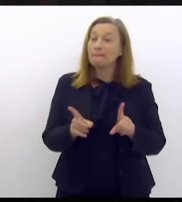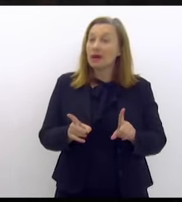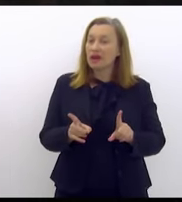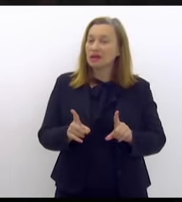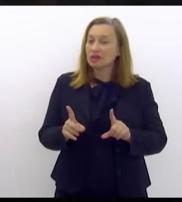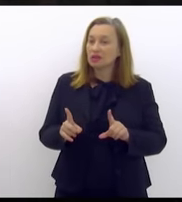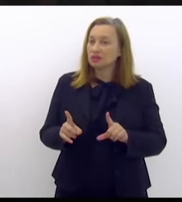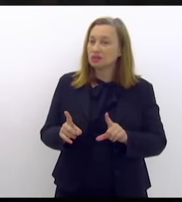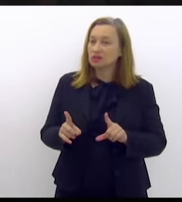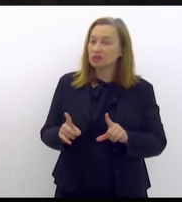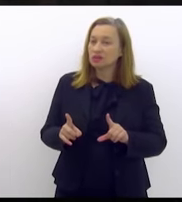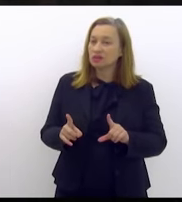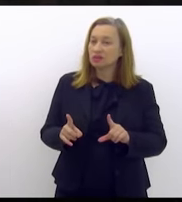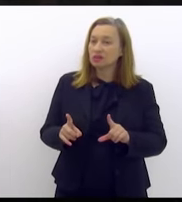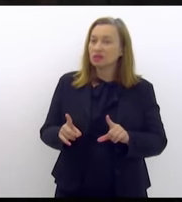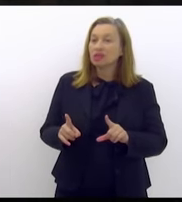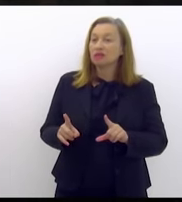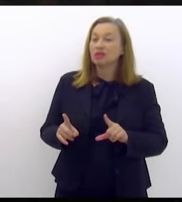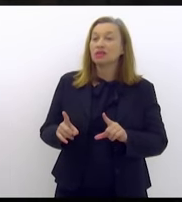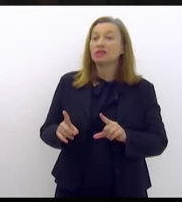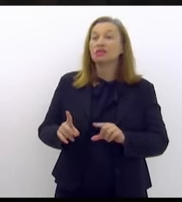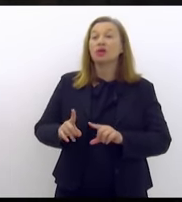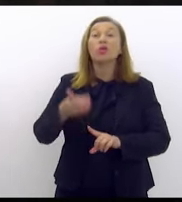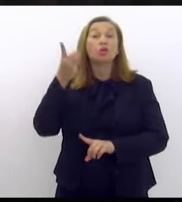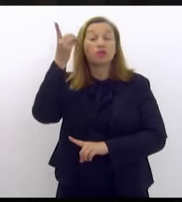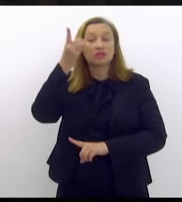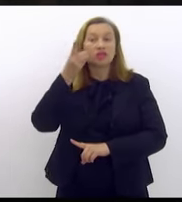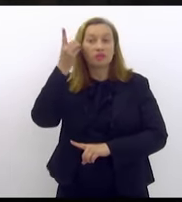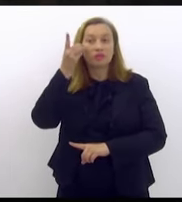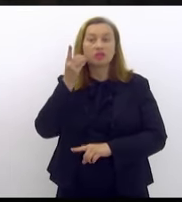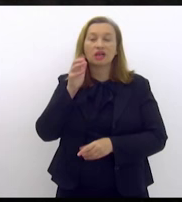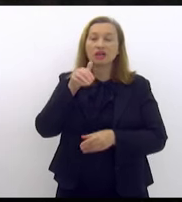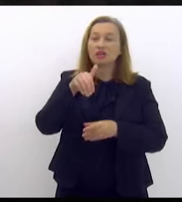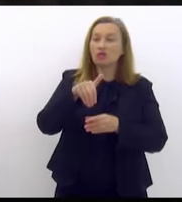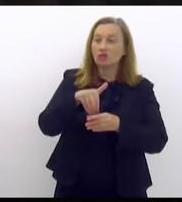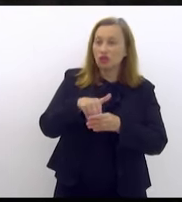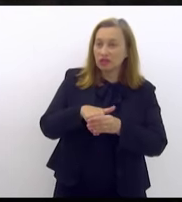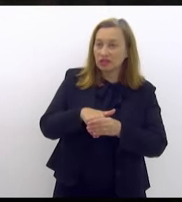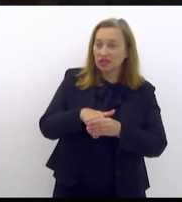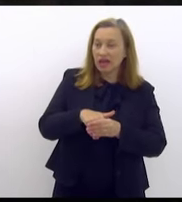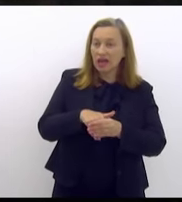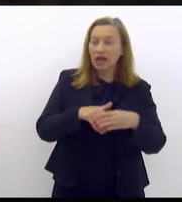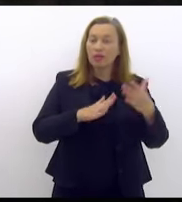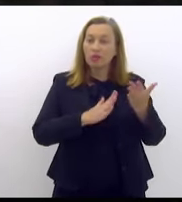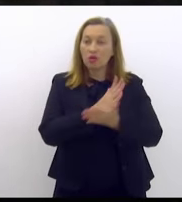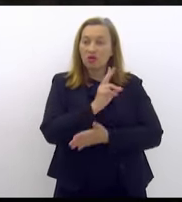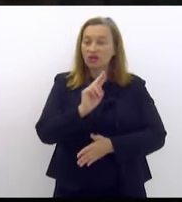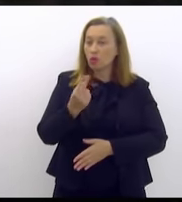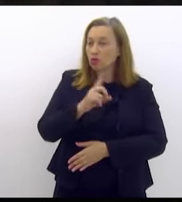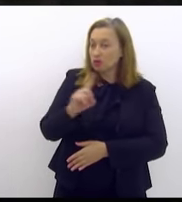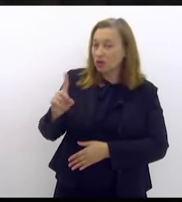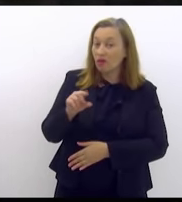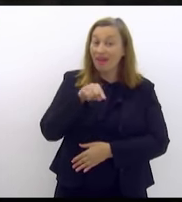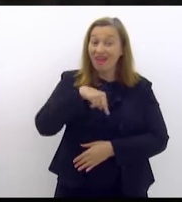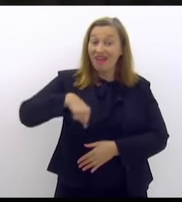mérito cabe ao deputado votar favorável ao contrário. Lá na